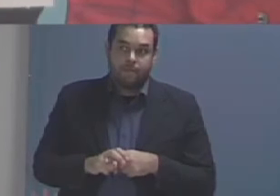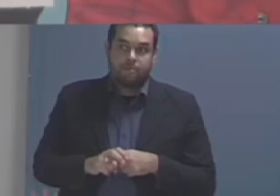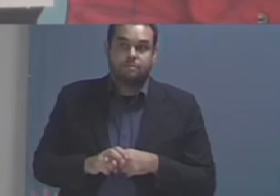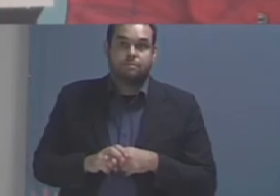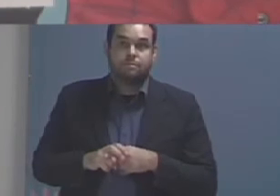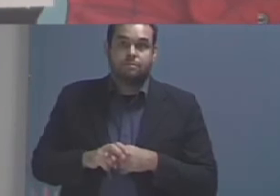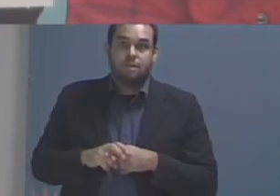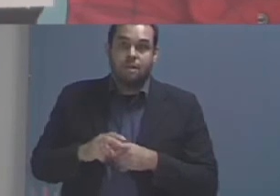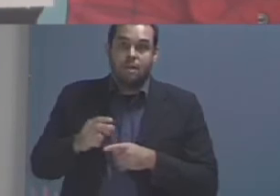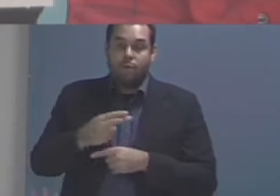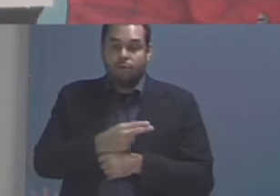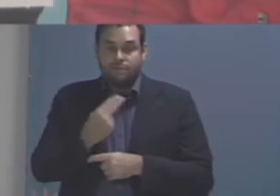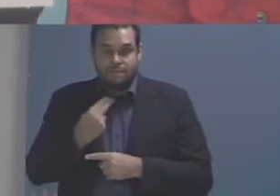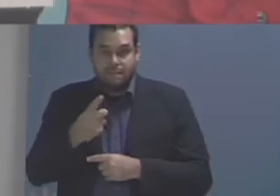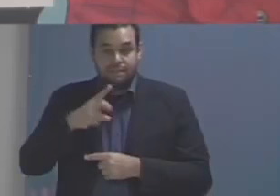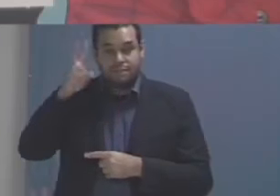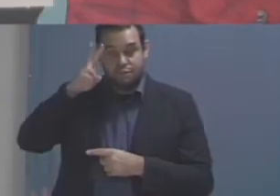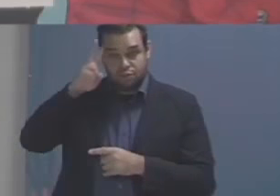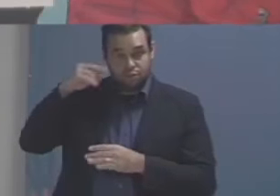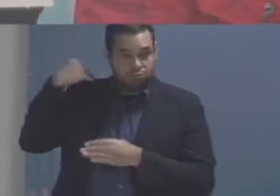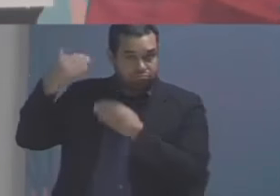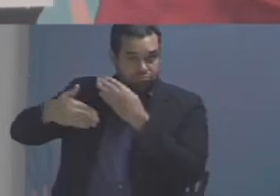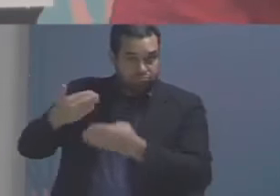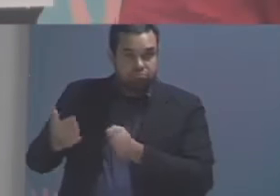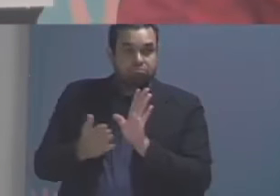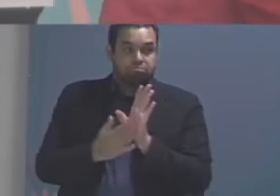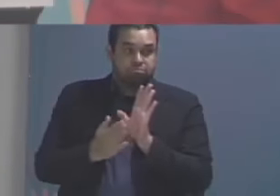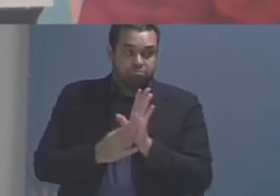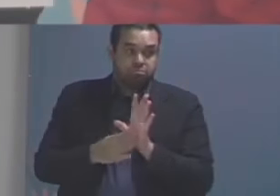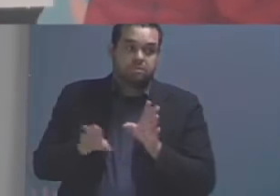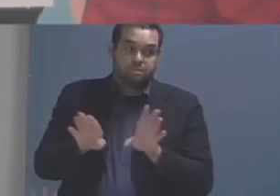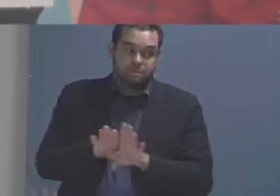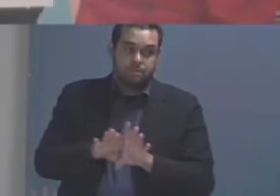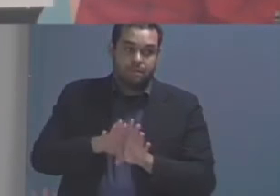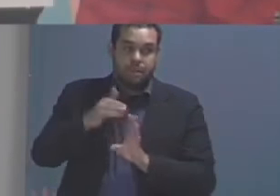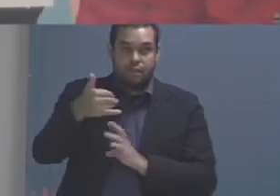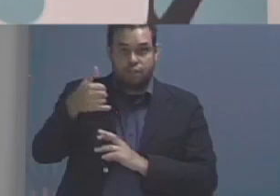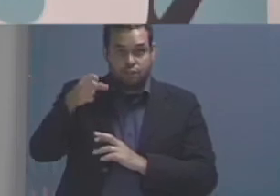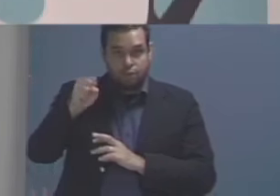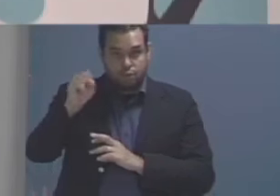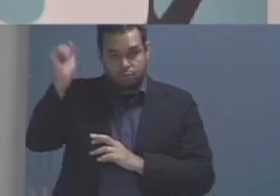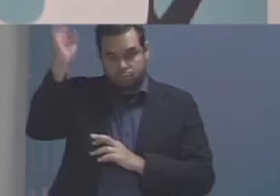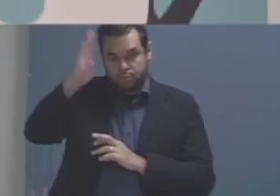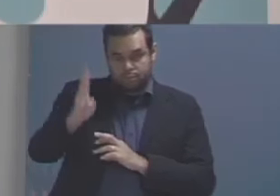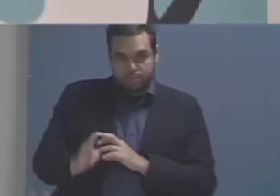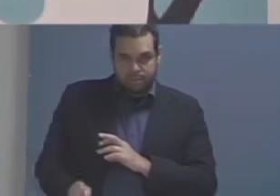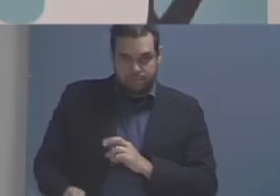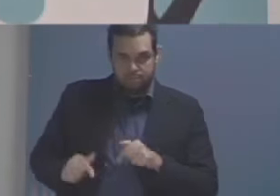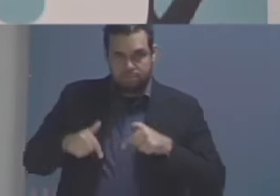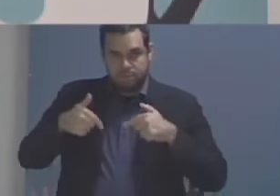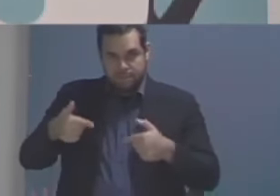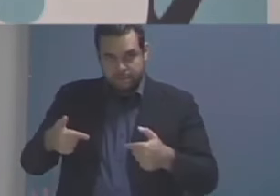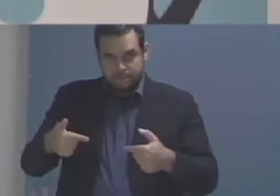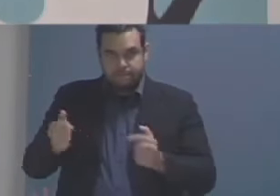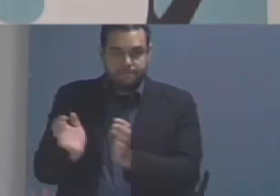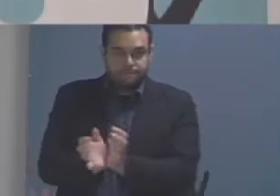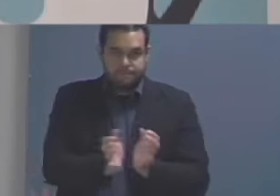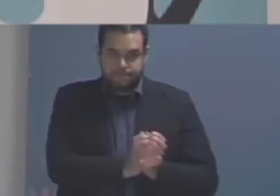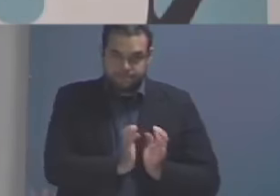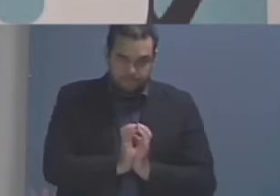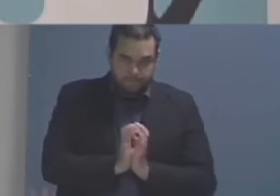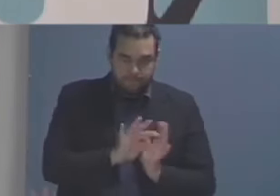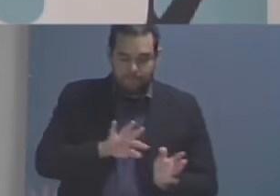tem história, tem propostas e tem, felizmente, 18 chapas no Brasil inteiro. Obrigado,